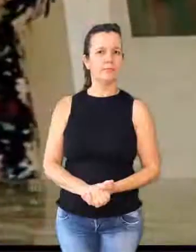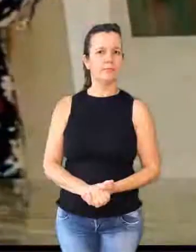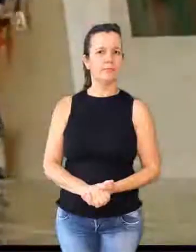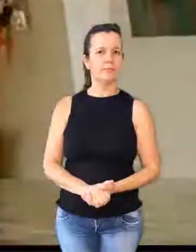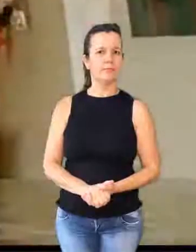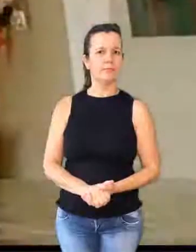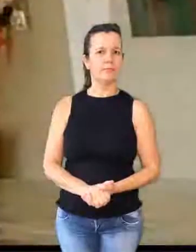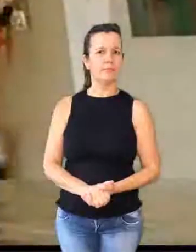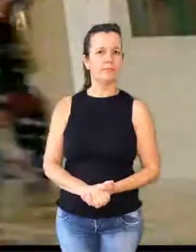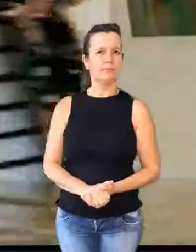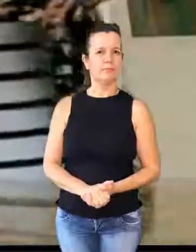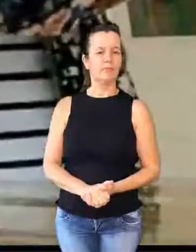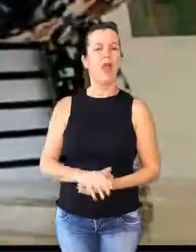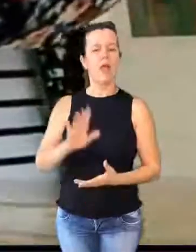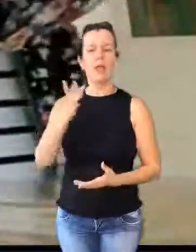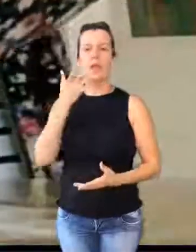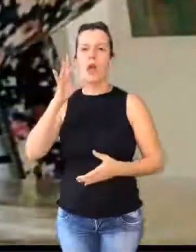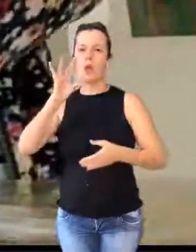Assim.